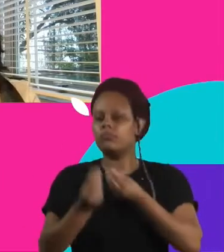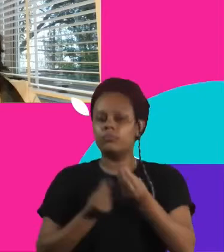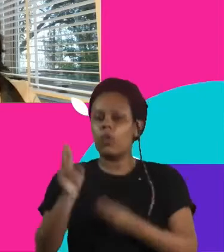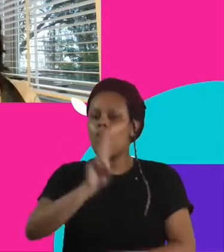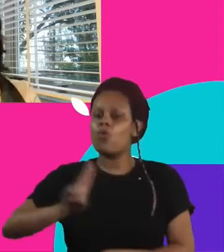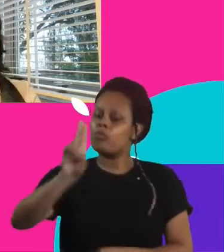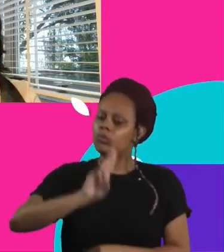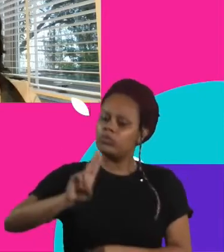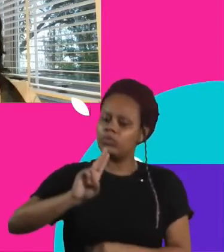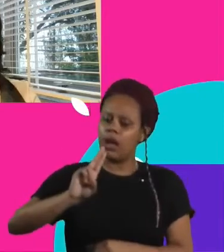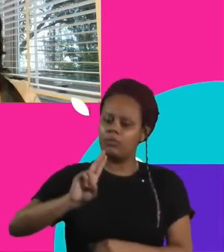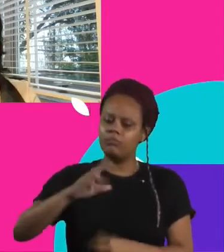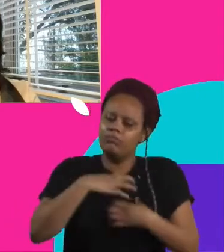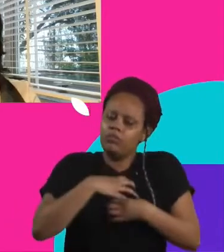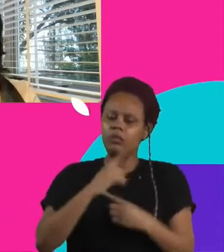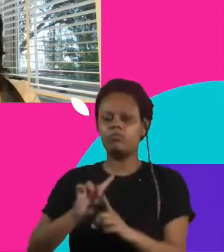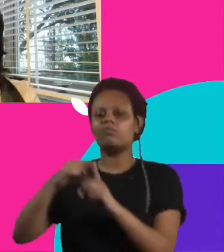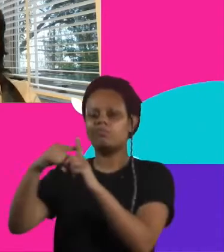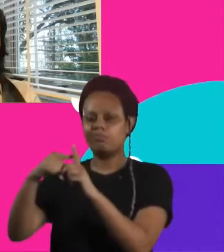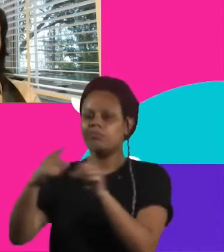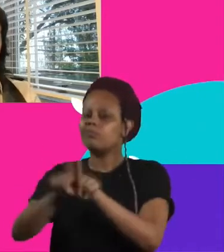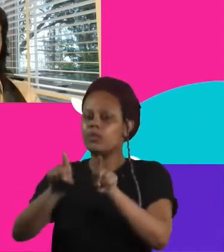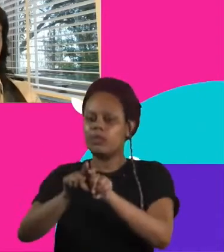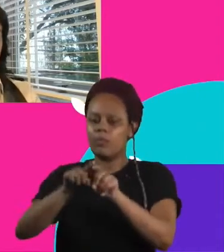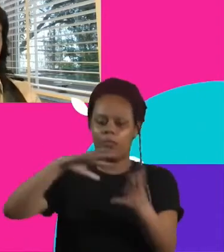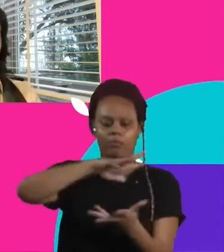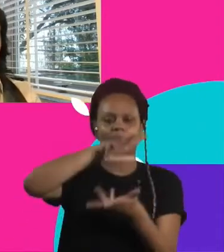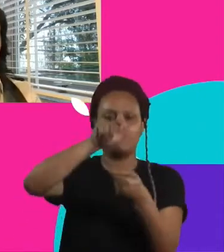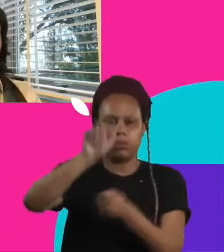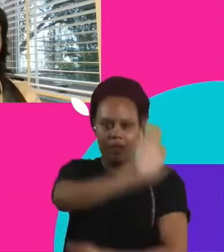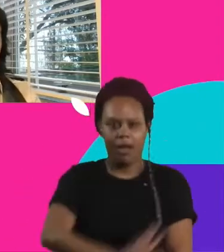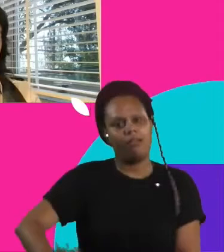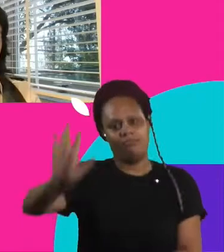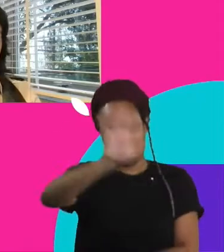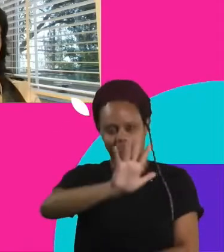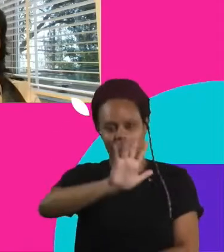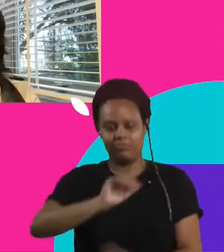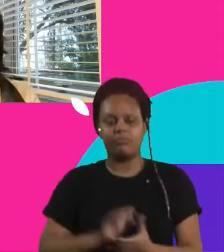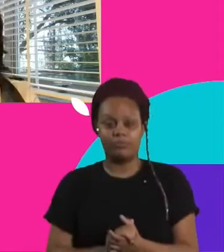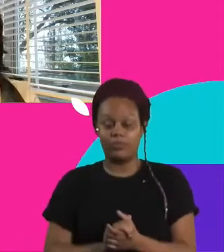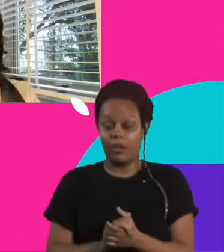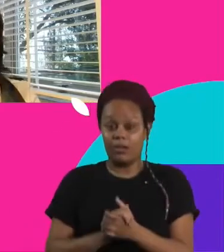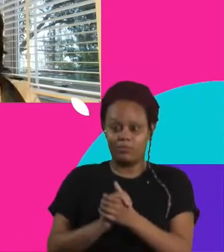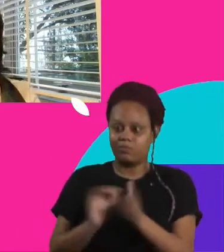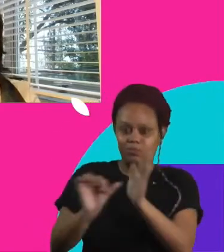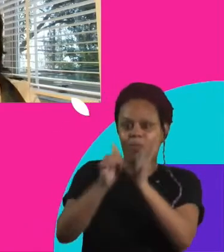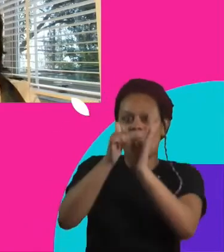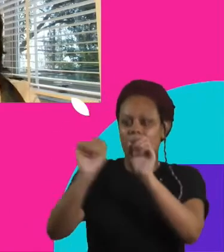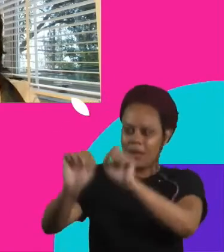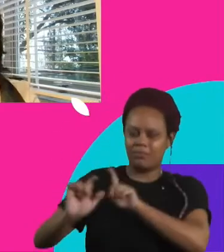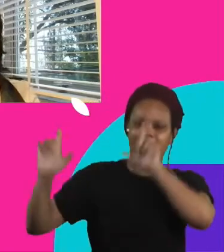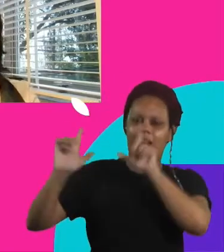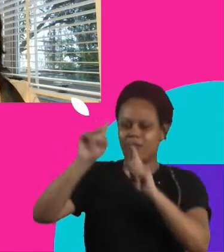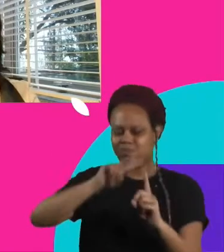seu benefício pessoal e o benefício de toda a humanidade. Então, esse é o primeiro panorama. Bem,